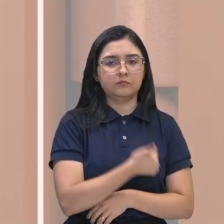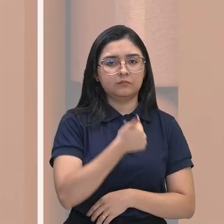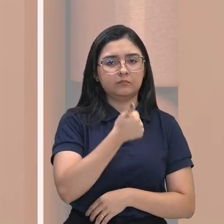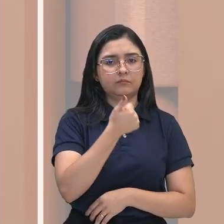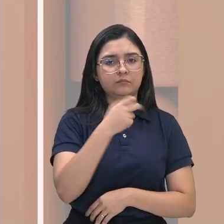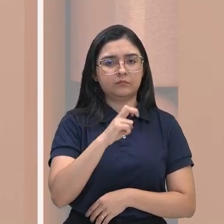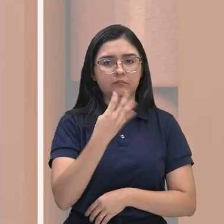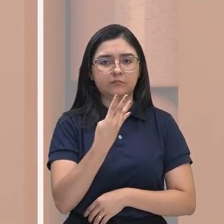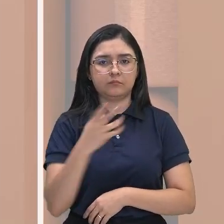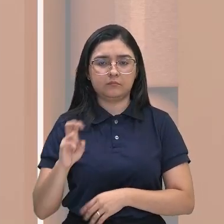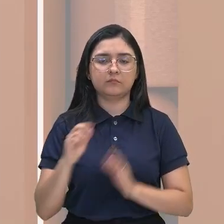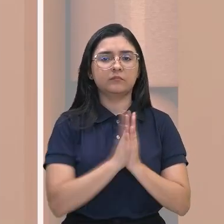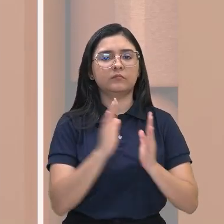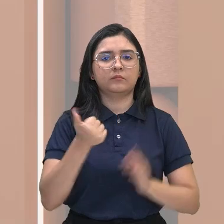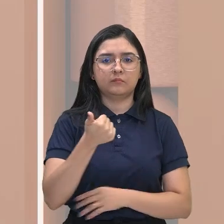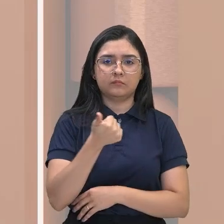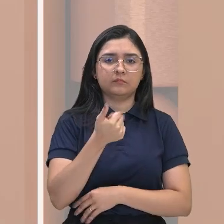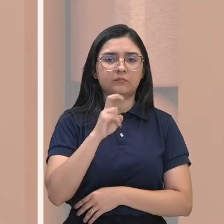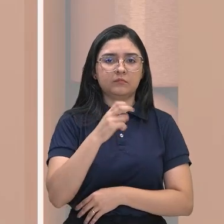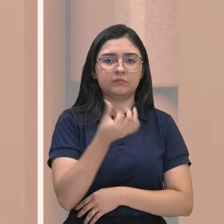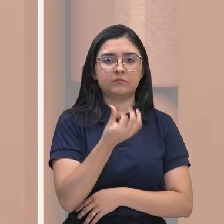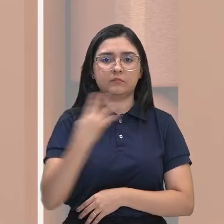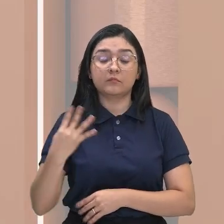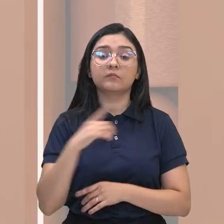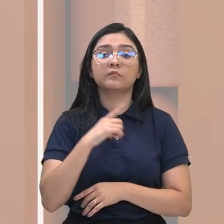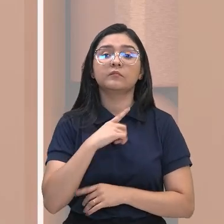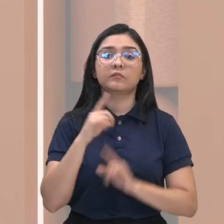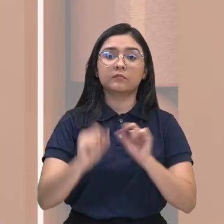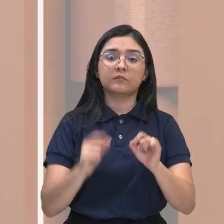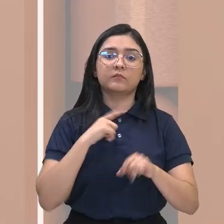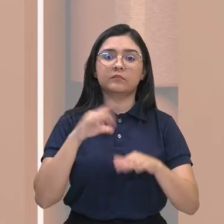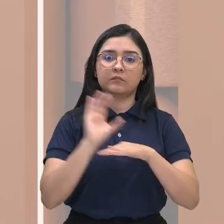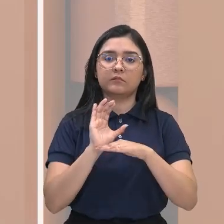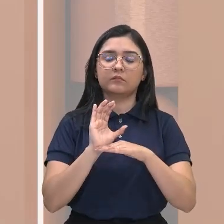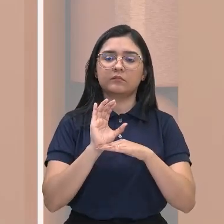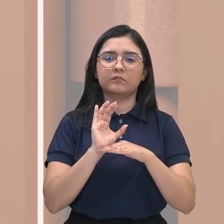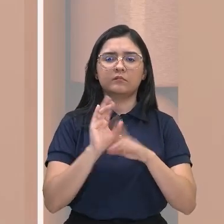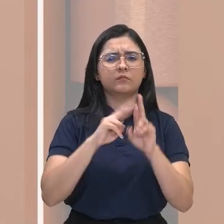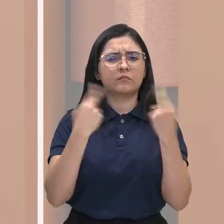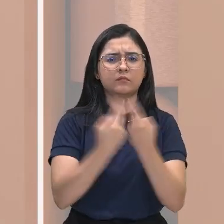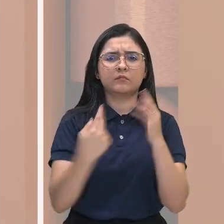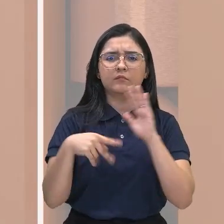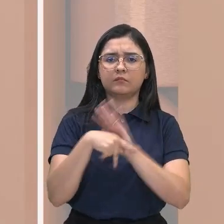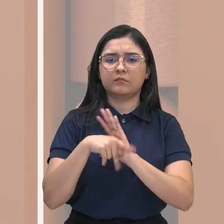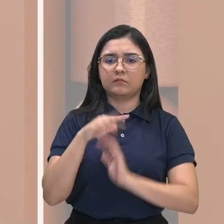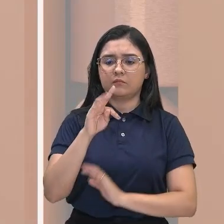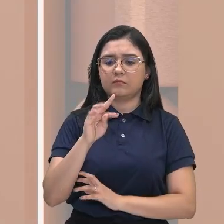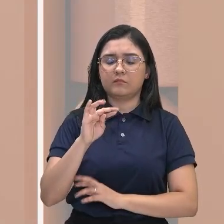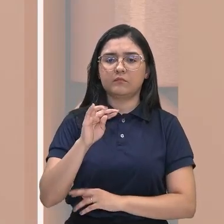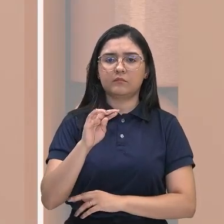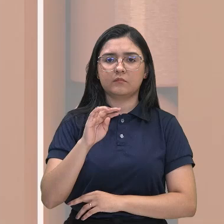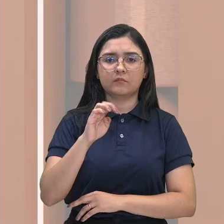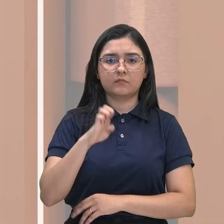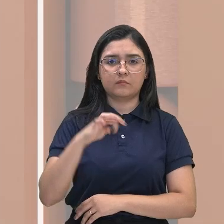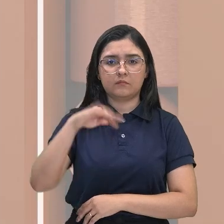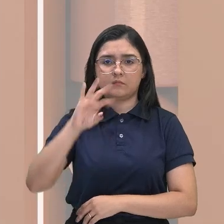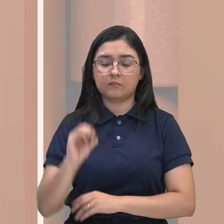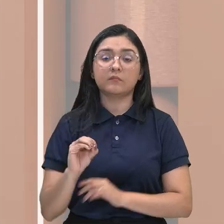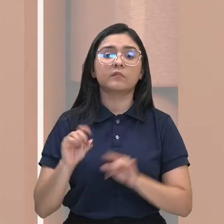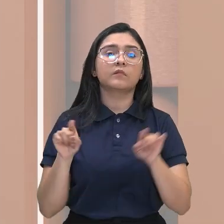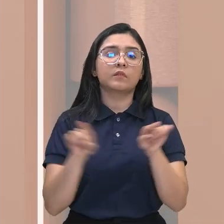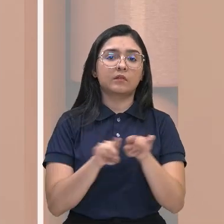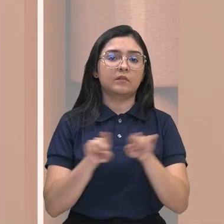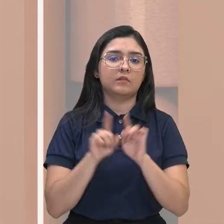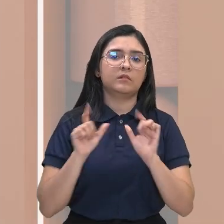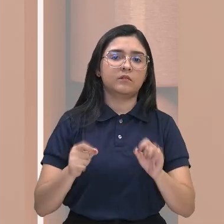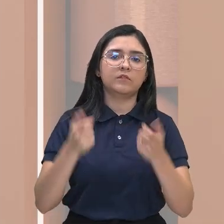1545 a 1564 o famoso Concílio de Trento, que vai justamente fincar bases